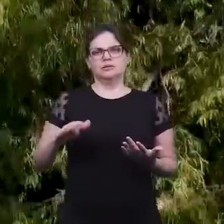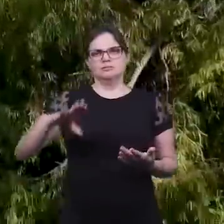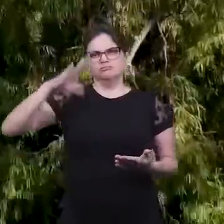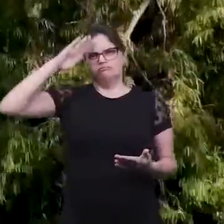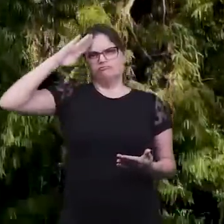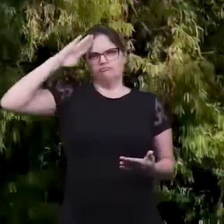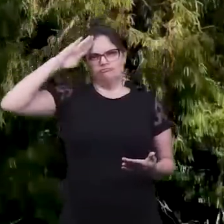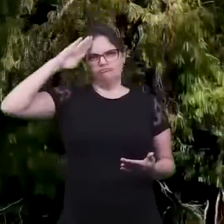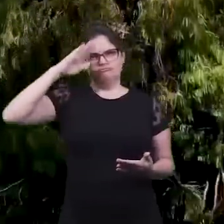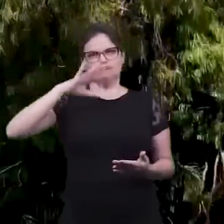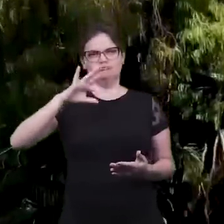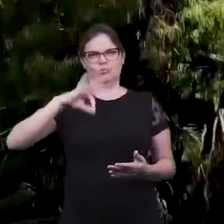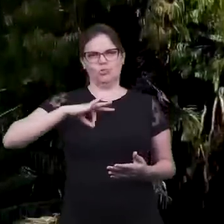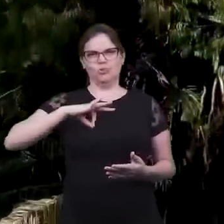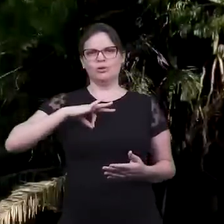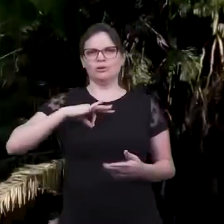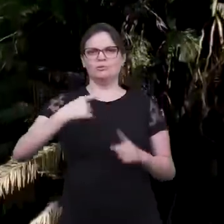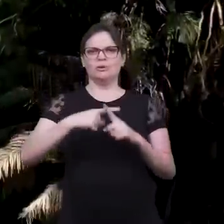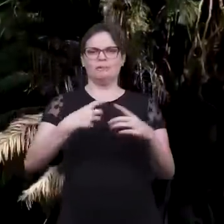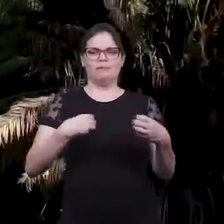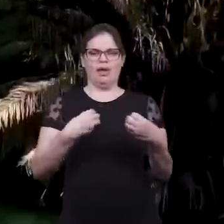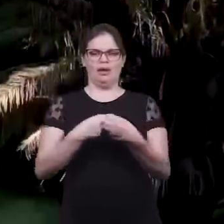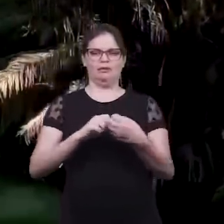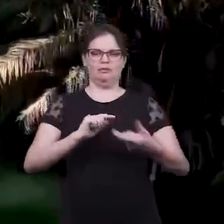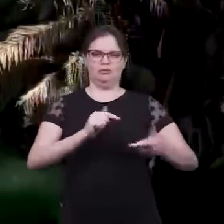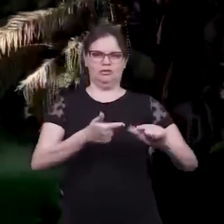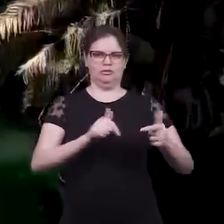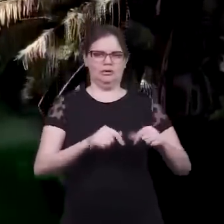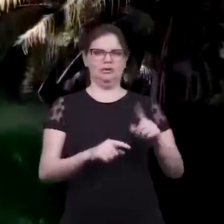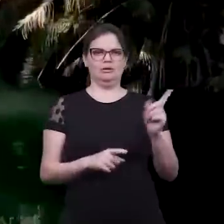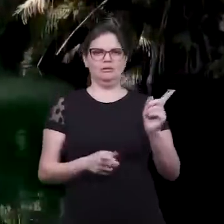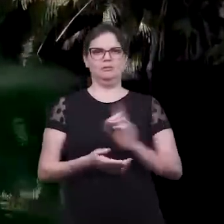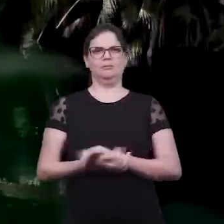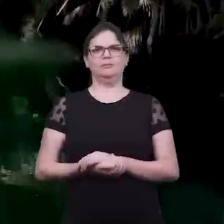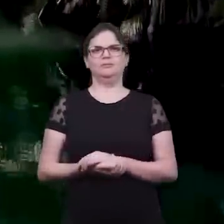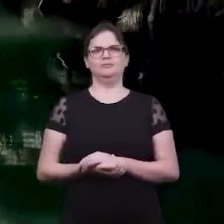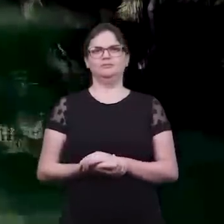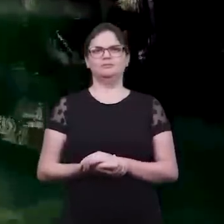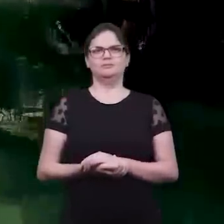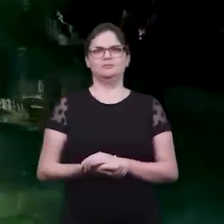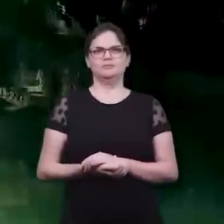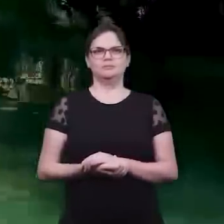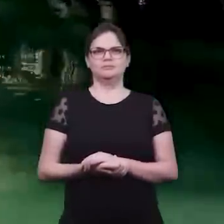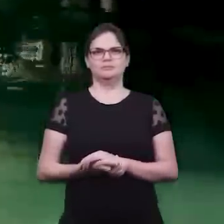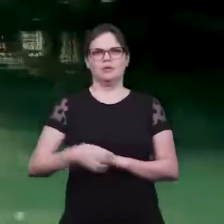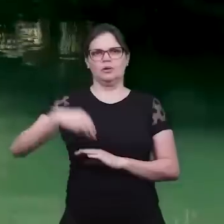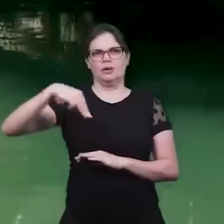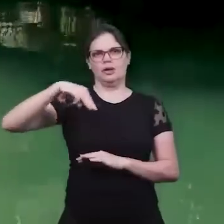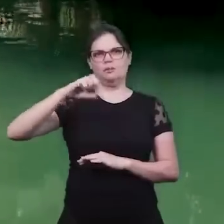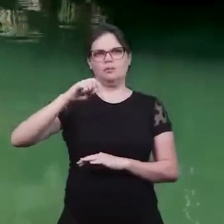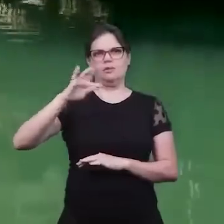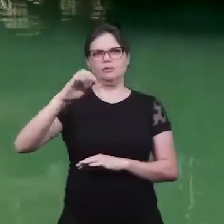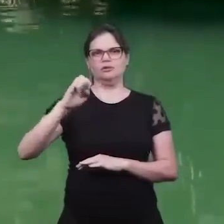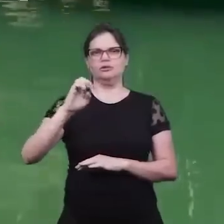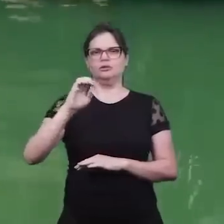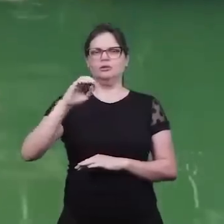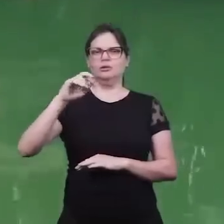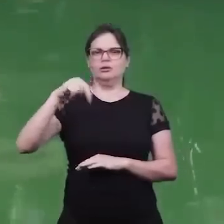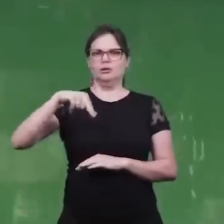aí tu consegue ver o Mar Morto? Dá para ver a olho nu mesmo. Então, num dia bem